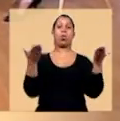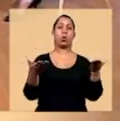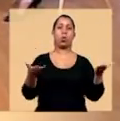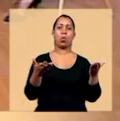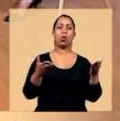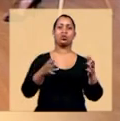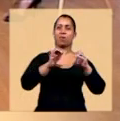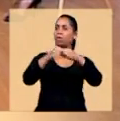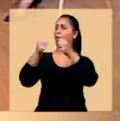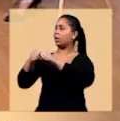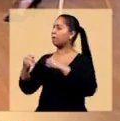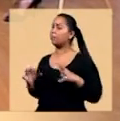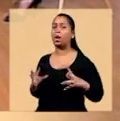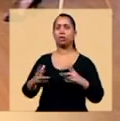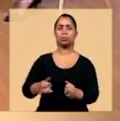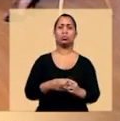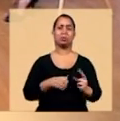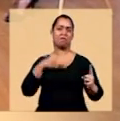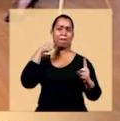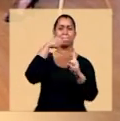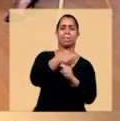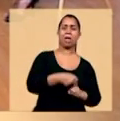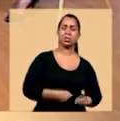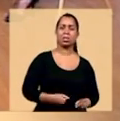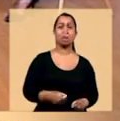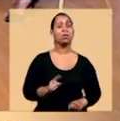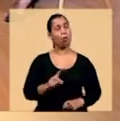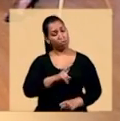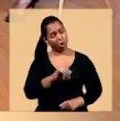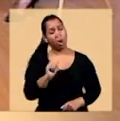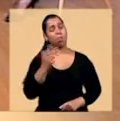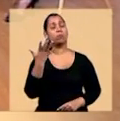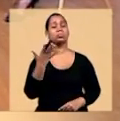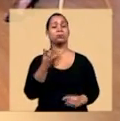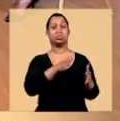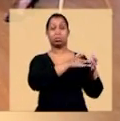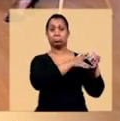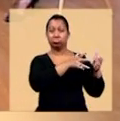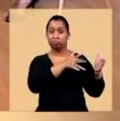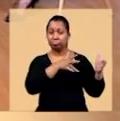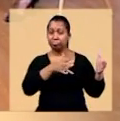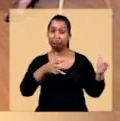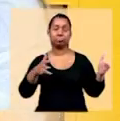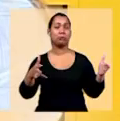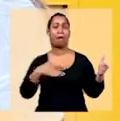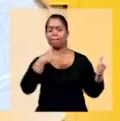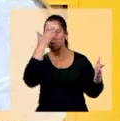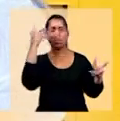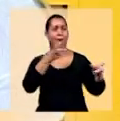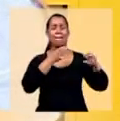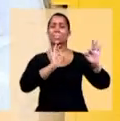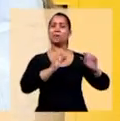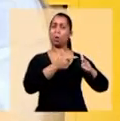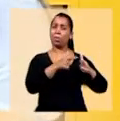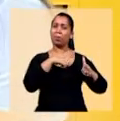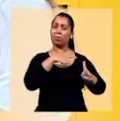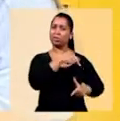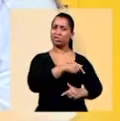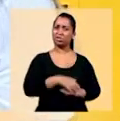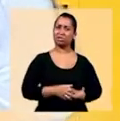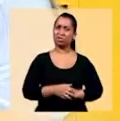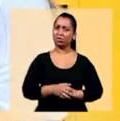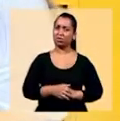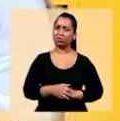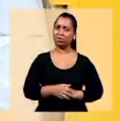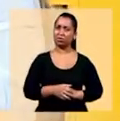falou, hoje eu vou quebrar a empresa inteira, hoje eu vou bater naquele meu colega. Isso vem acontecendo de muito tempo. E ninguém percebeu que tinha algum problema